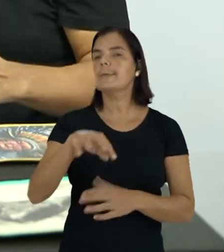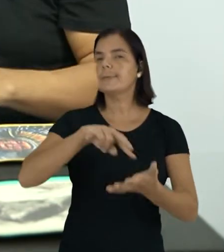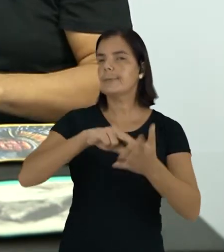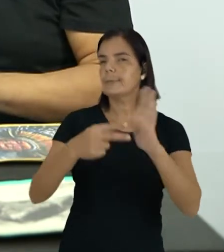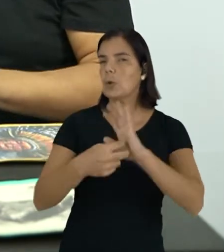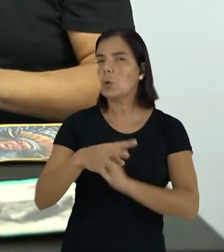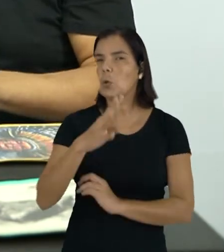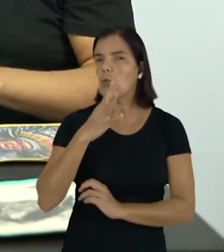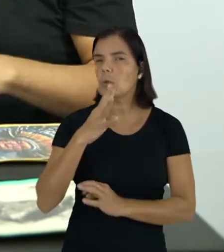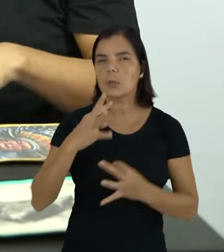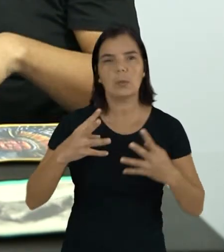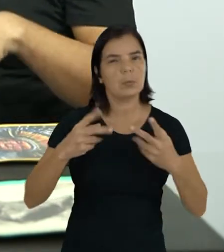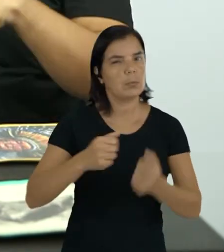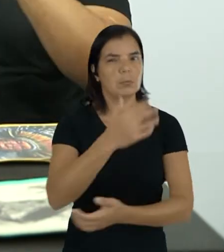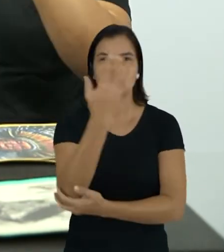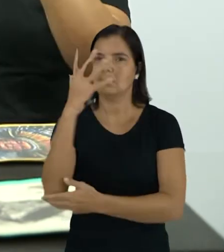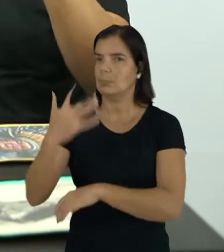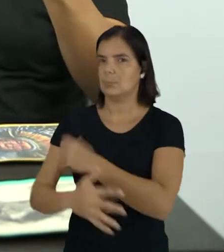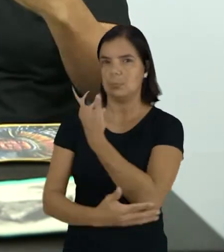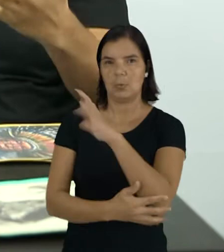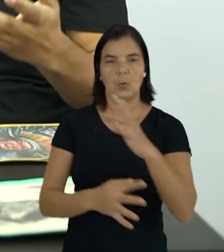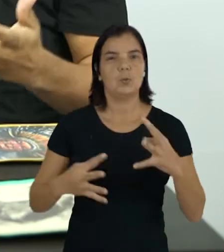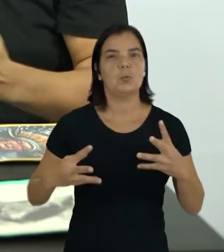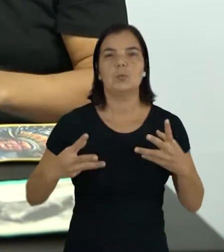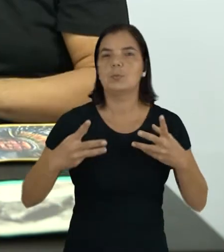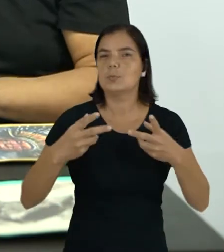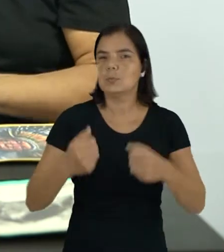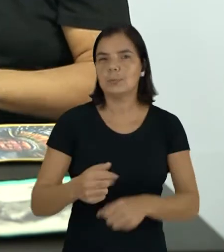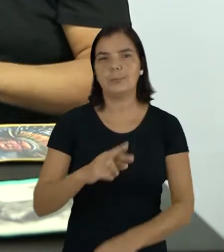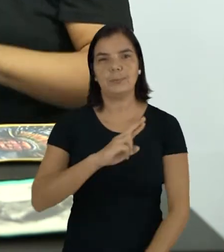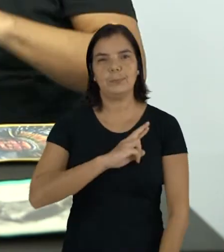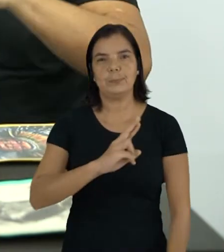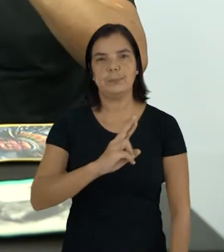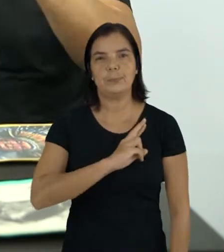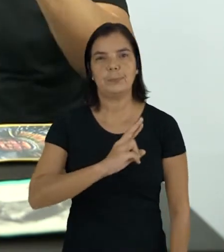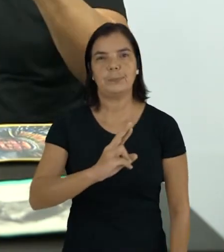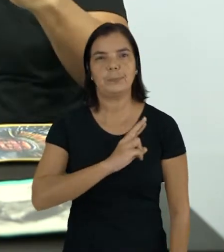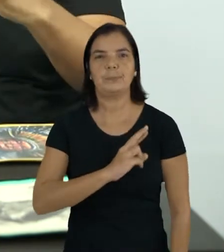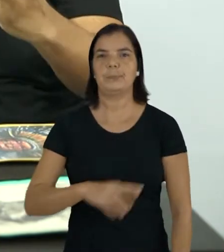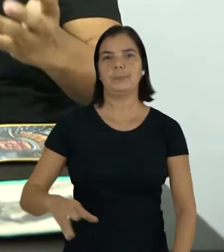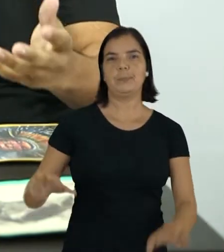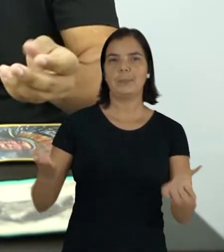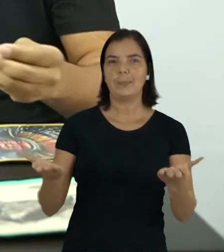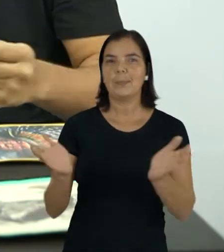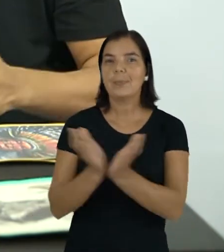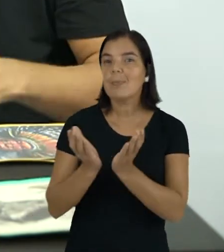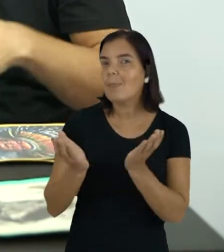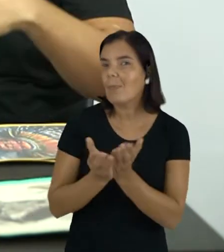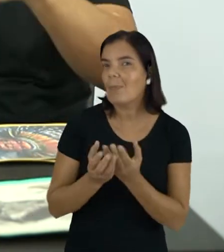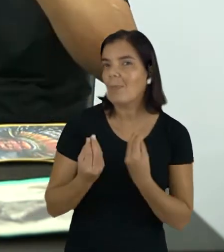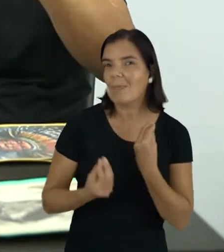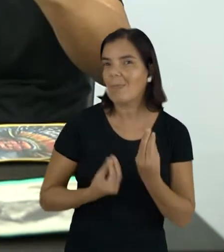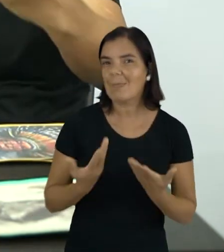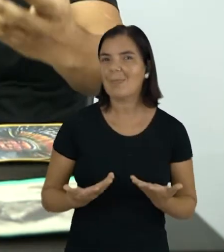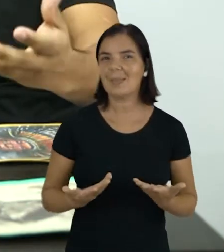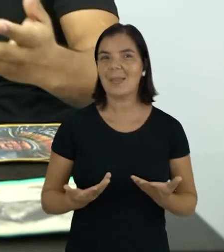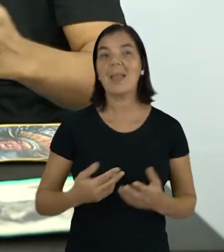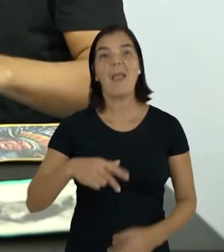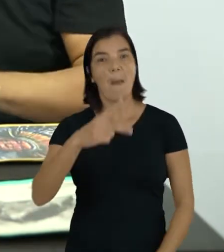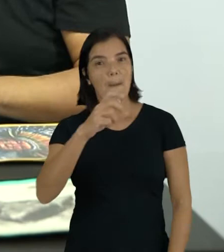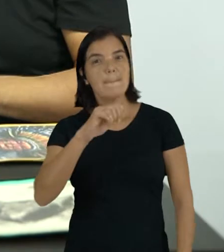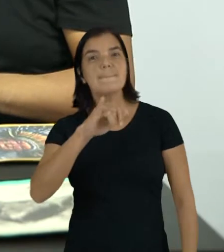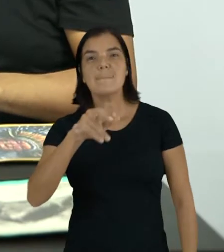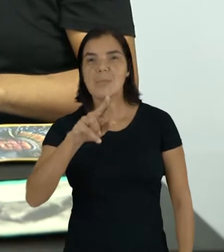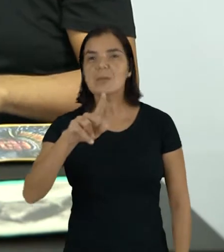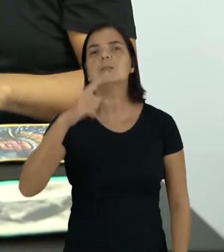conhecia tudo da natureza, tudo da questão da religiosidade, né, da religião, da crença. Era o pajé que tinha